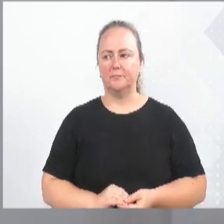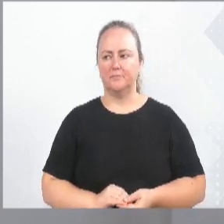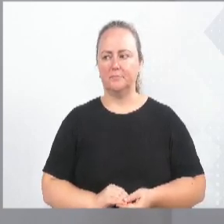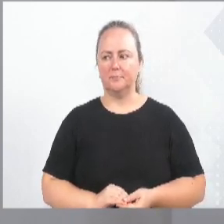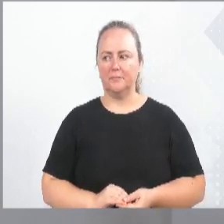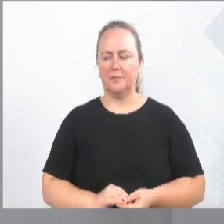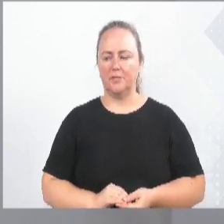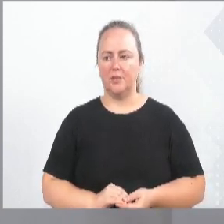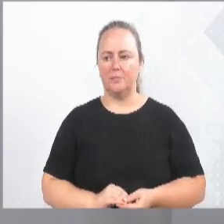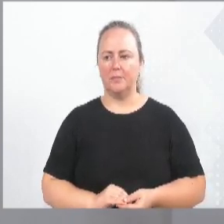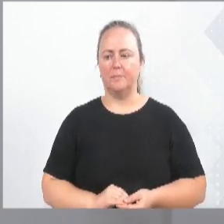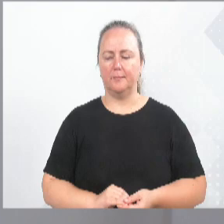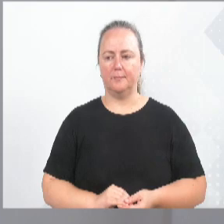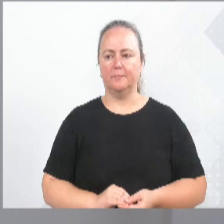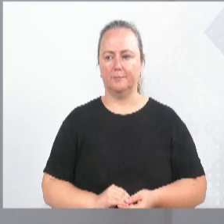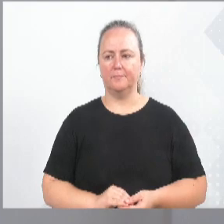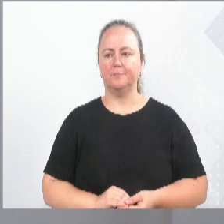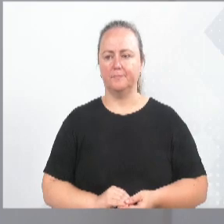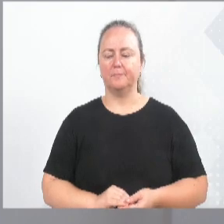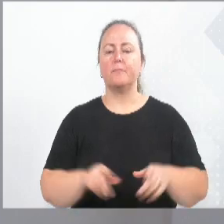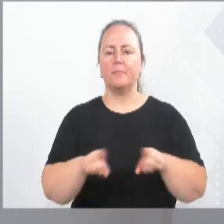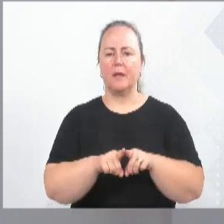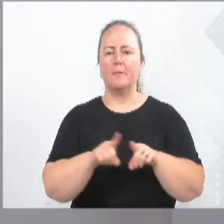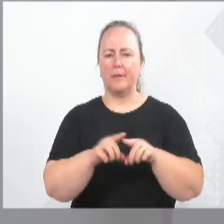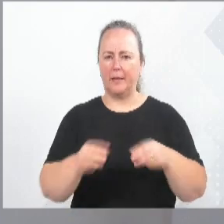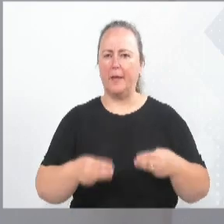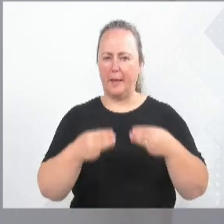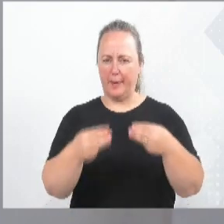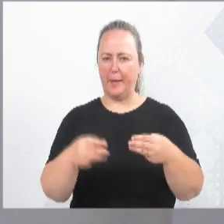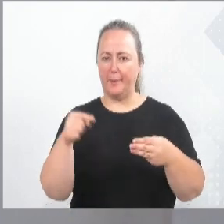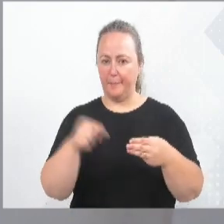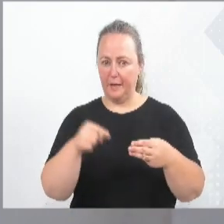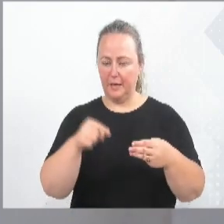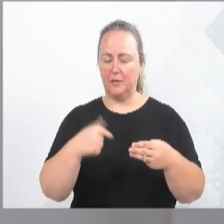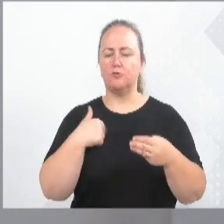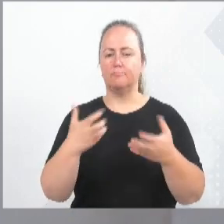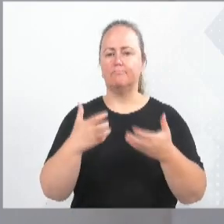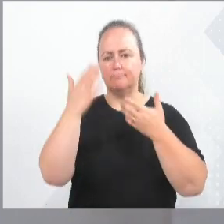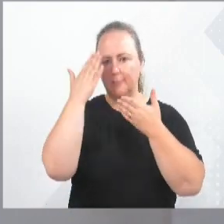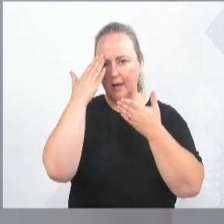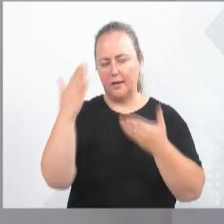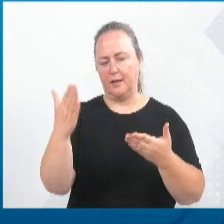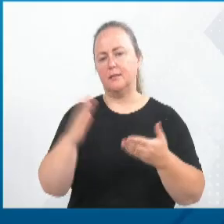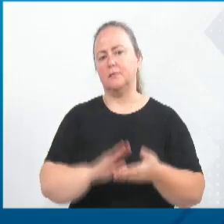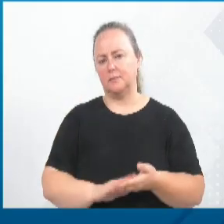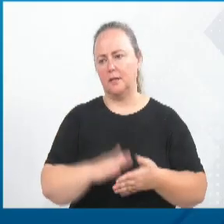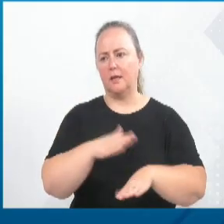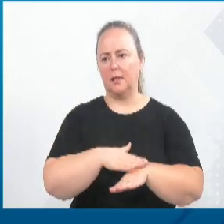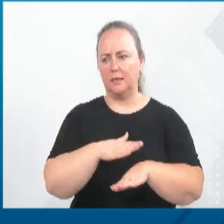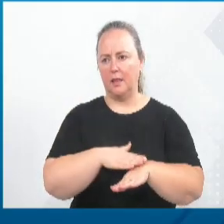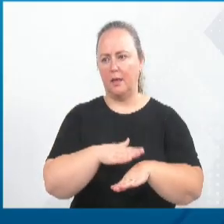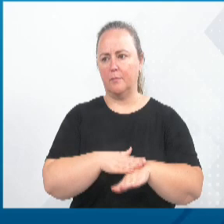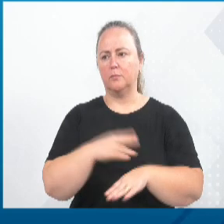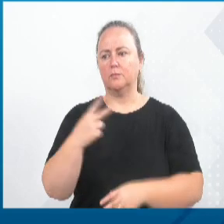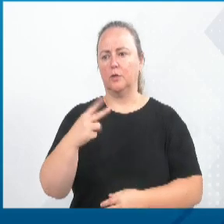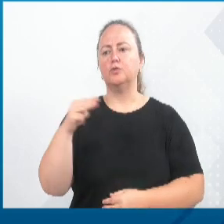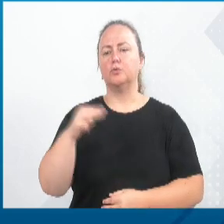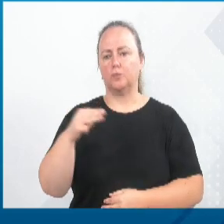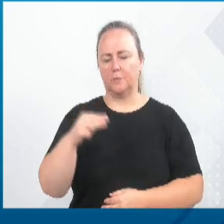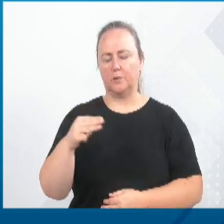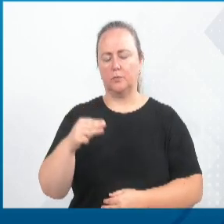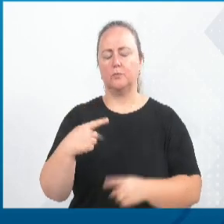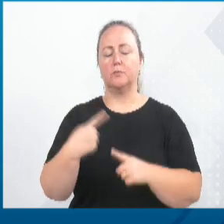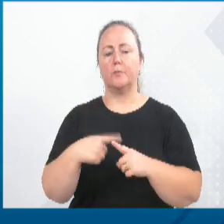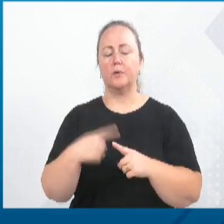inclusive na fala do ministro do Tuca Eu Quero aqui agradecer os 2 minutos da vossa excelência na fala do